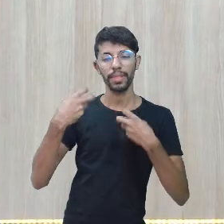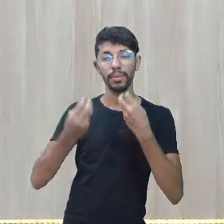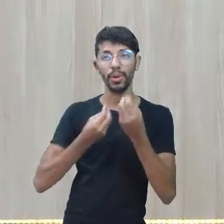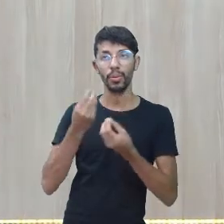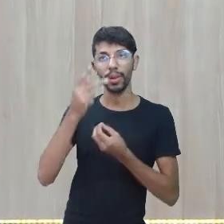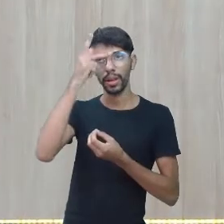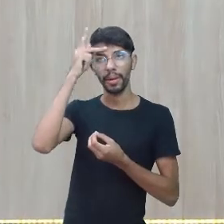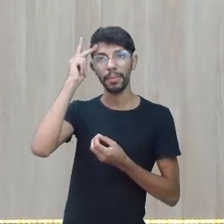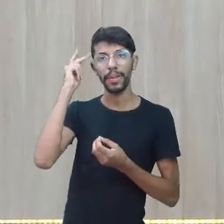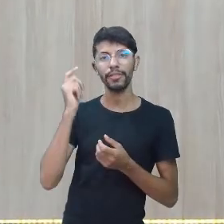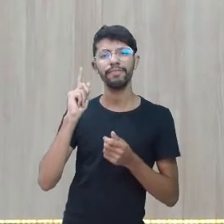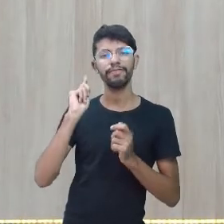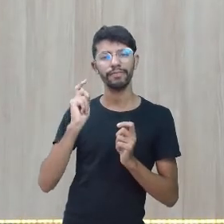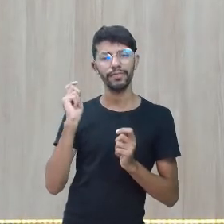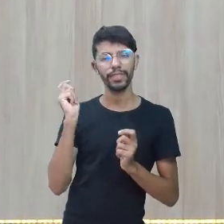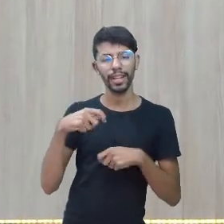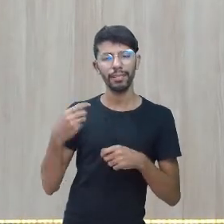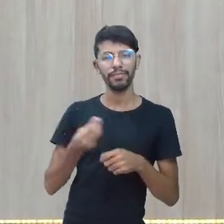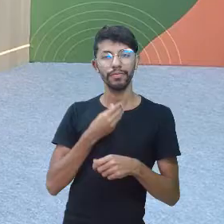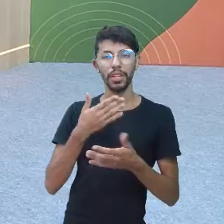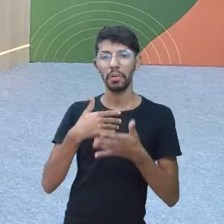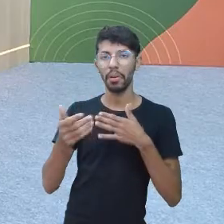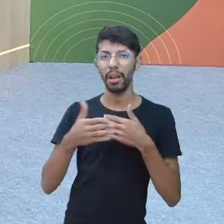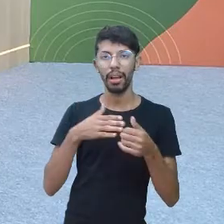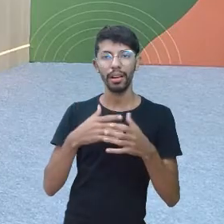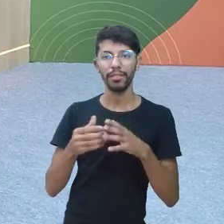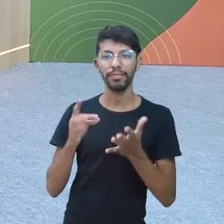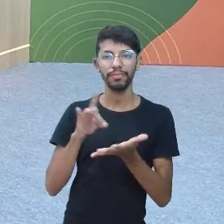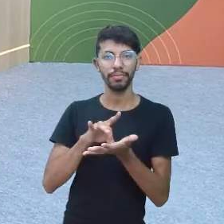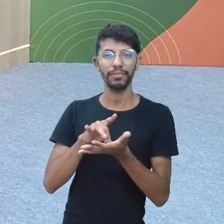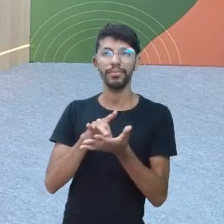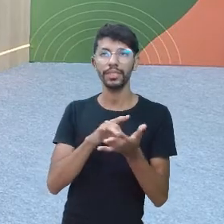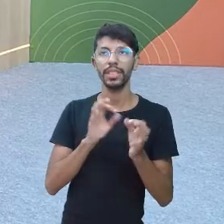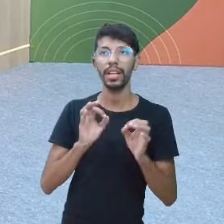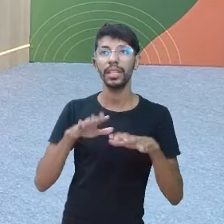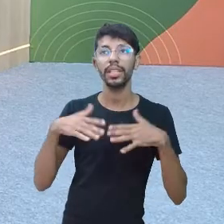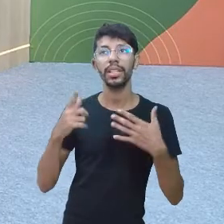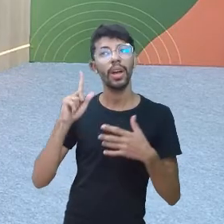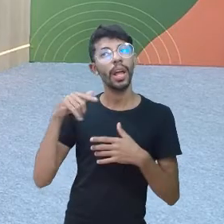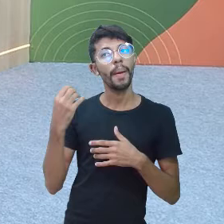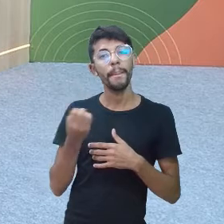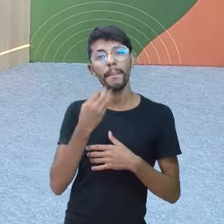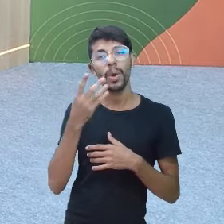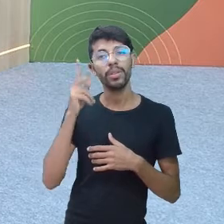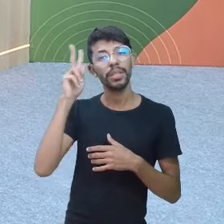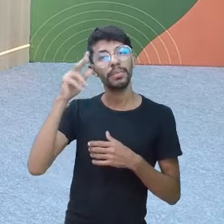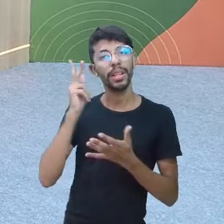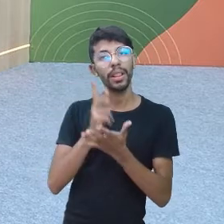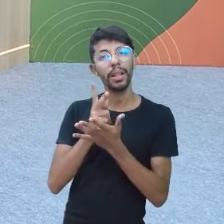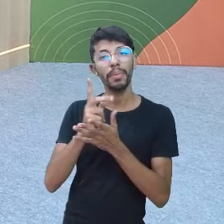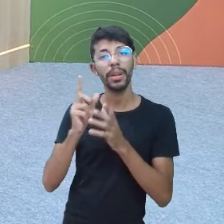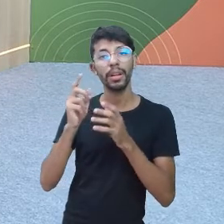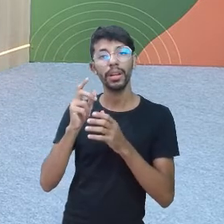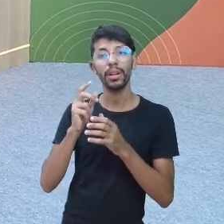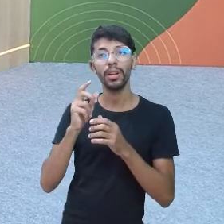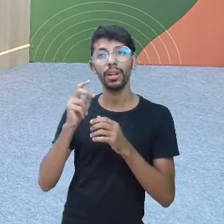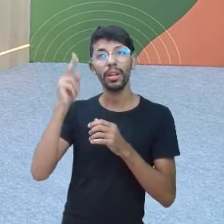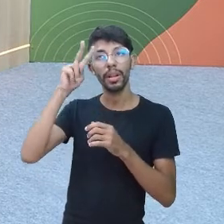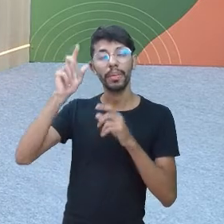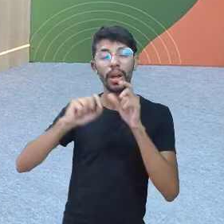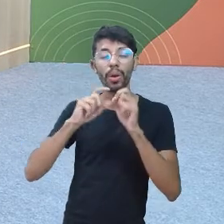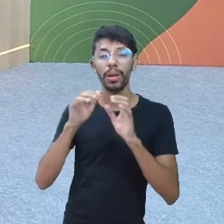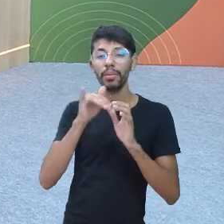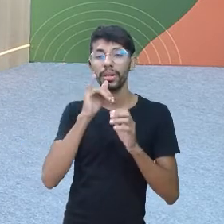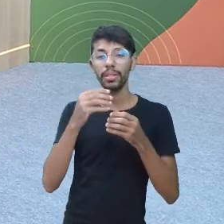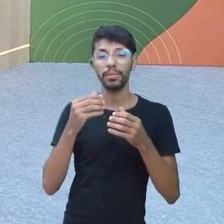qualquer realidade. Então, é sempre bom lembrar aí o que é importante na hora de construir o seu texto. E na hora de construir um período simples,